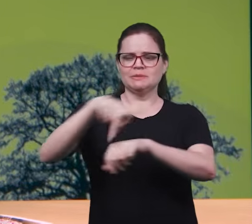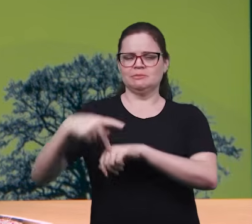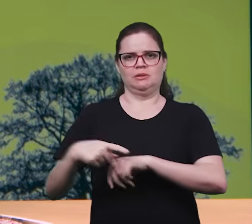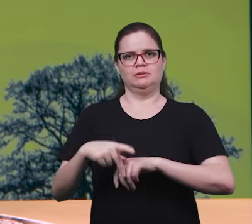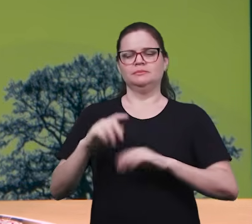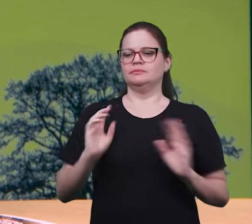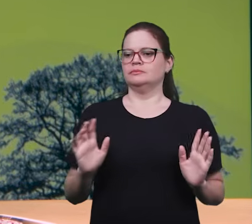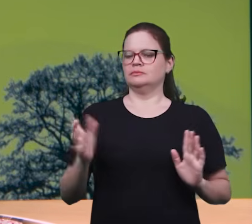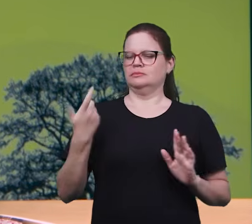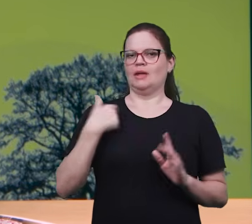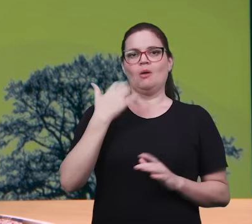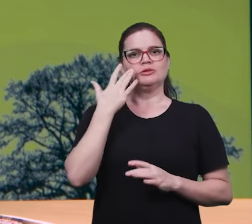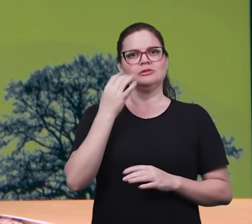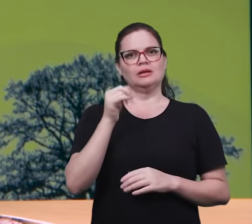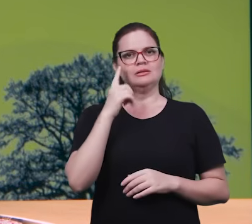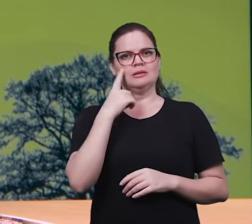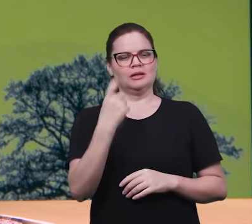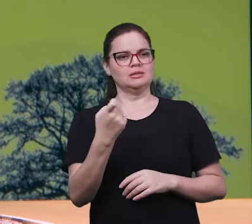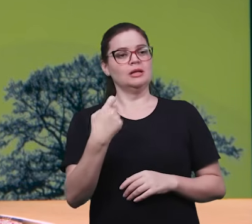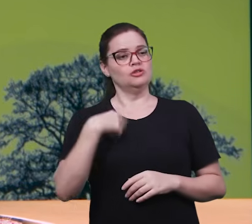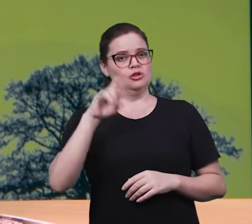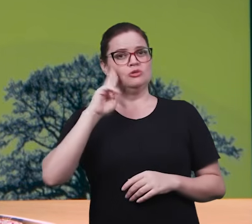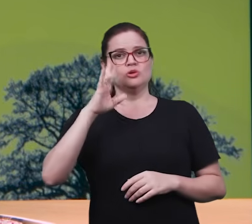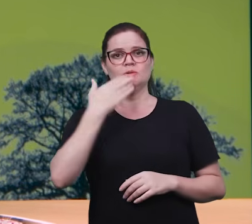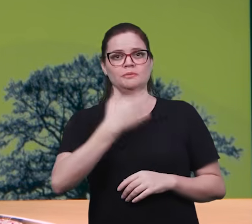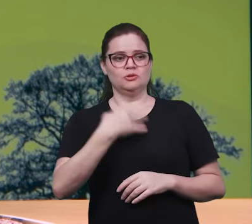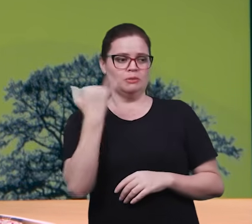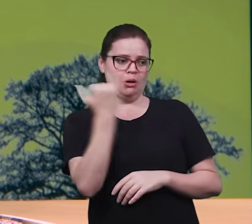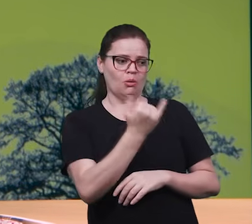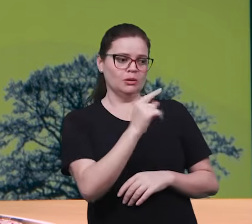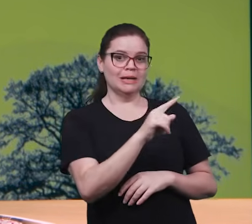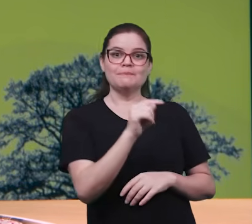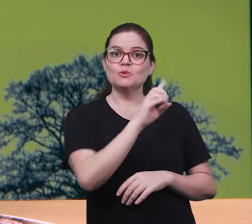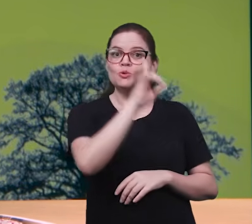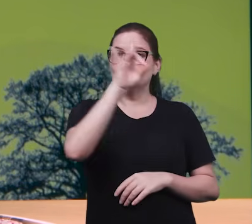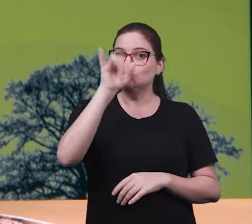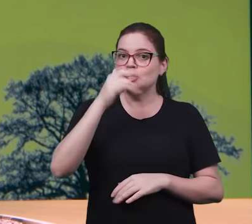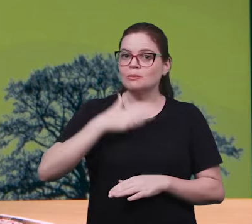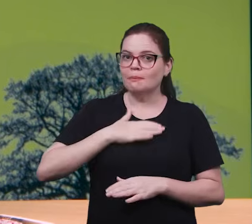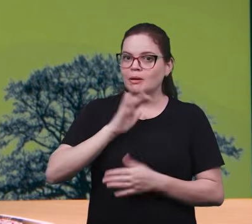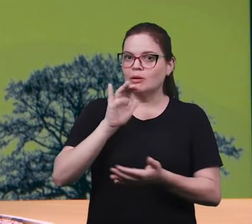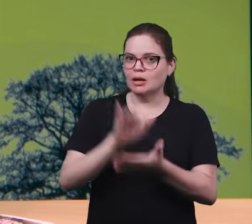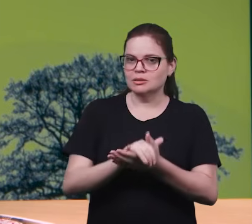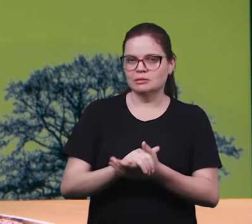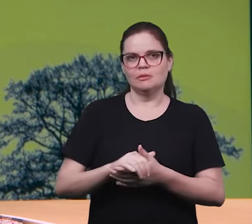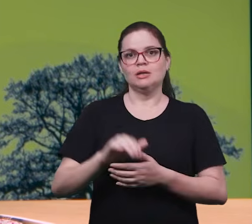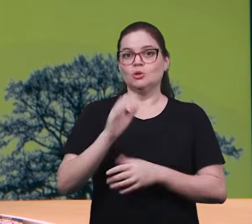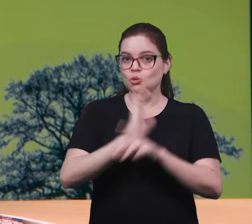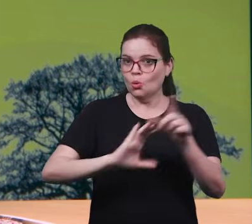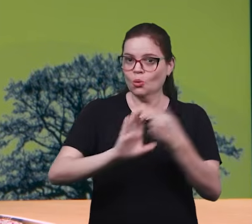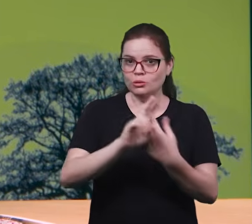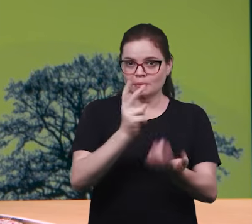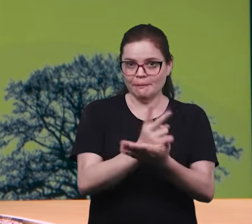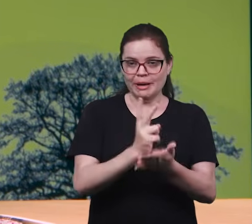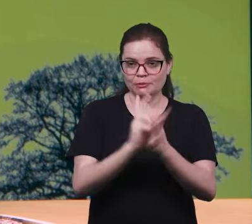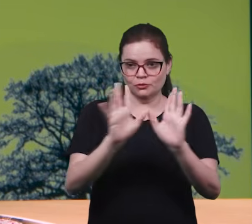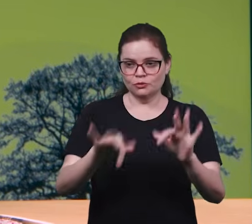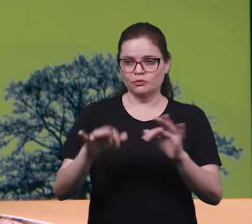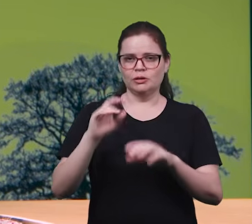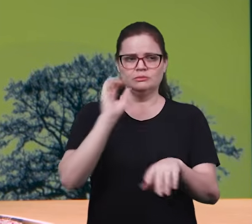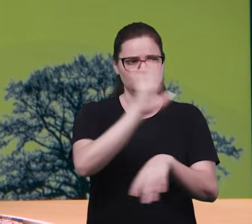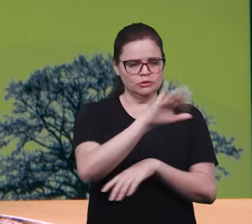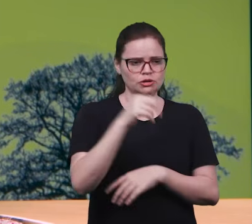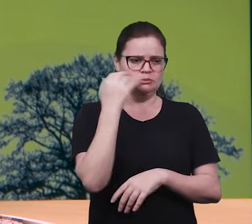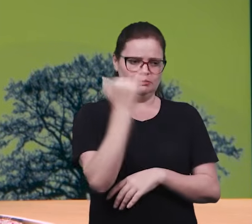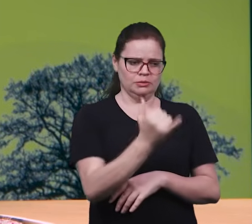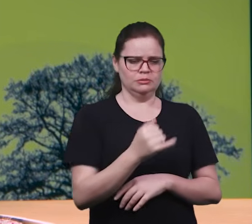e o Senhor pediu para que eu te contasse. Isso no meu casamento, no próprio culto, ela me parou e me contou. Eu fiquei muito feliz